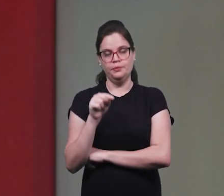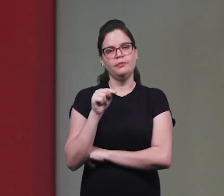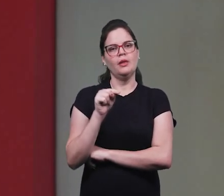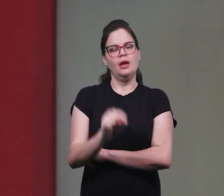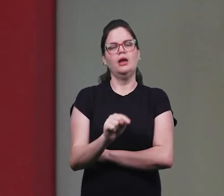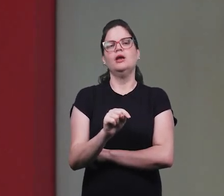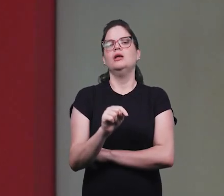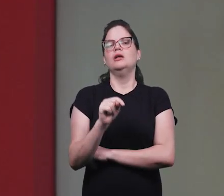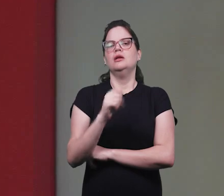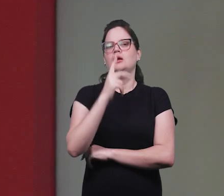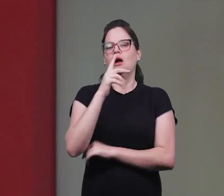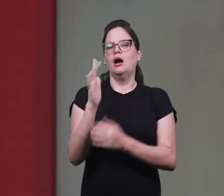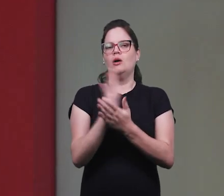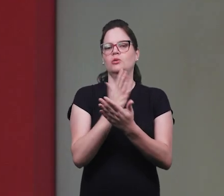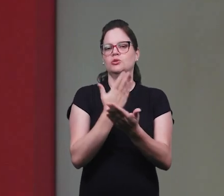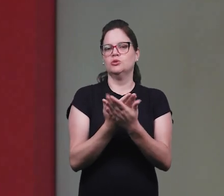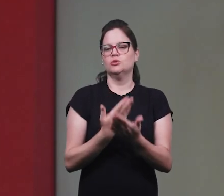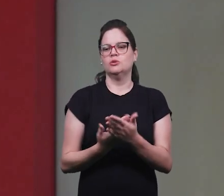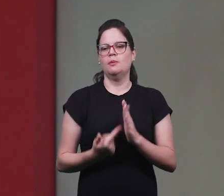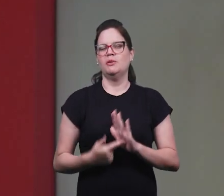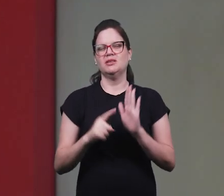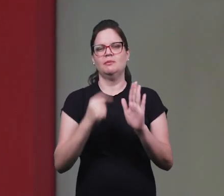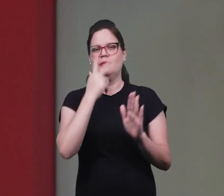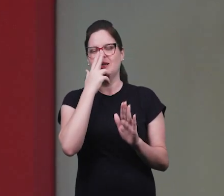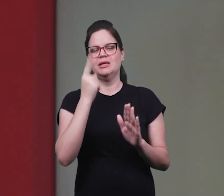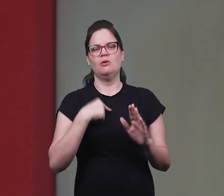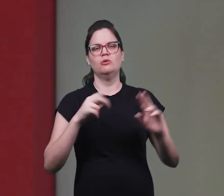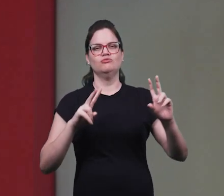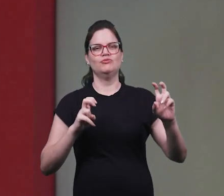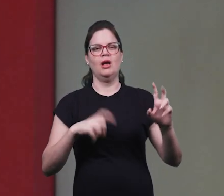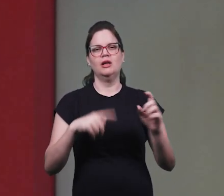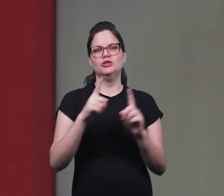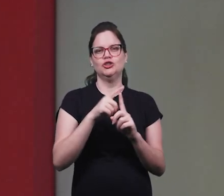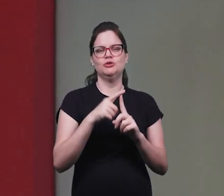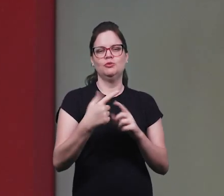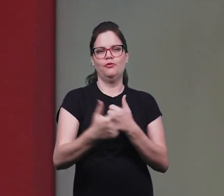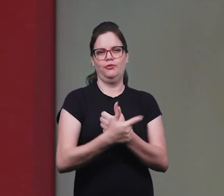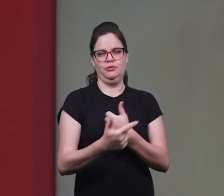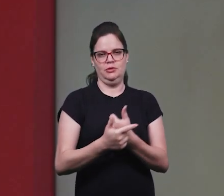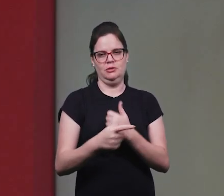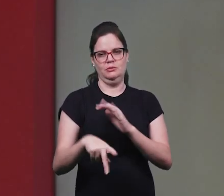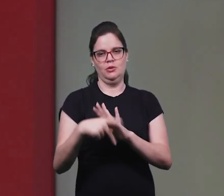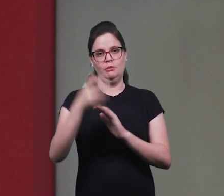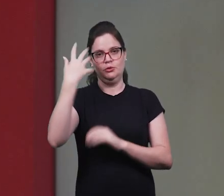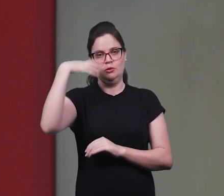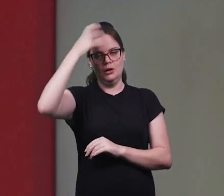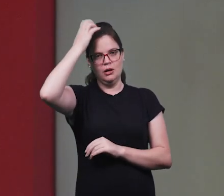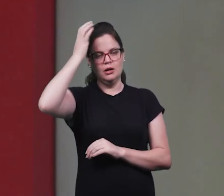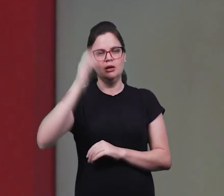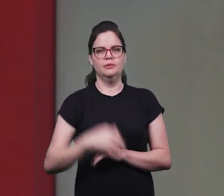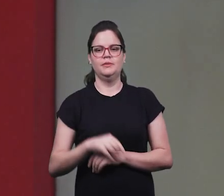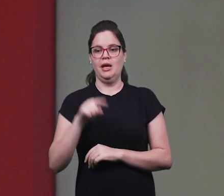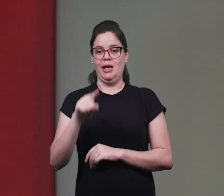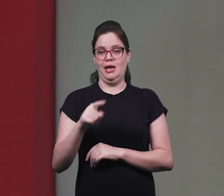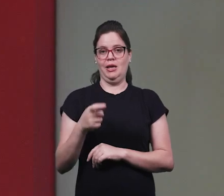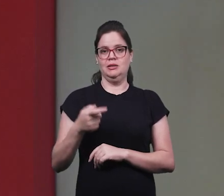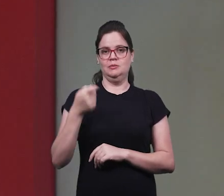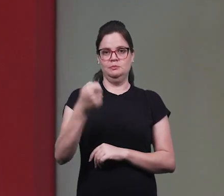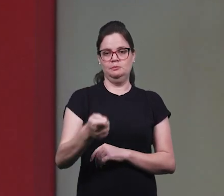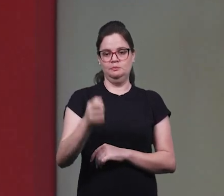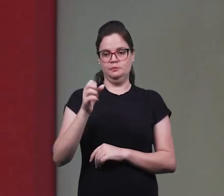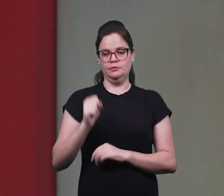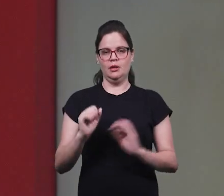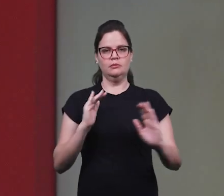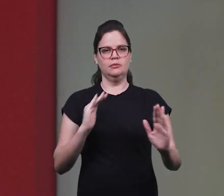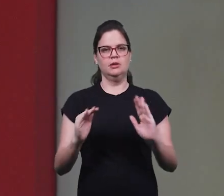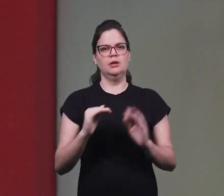foi governante da Pérsia entre 486 a aproximadamente 466, 65 por